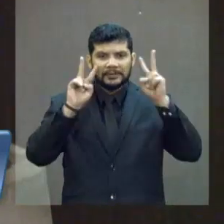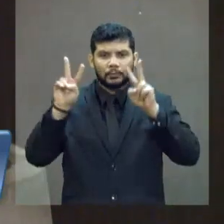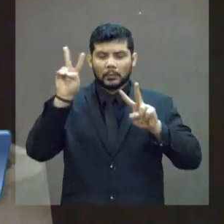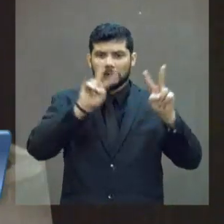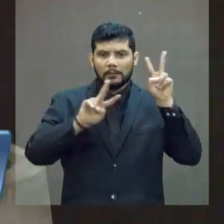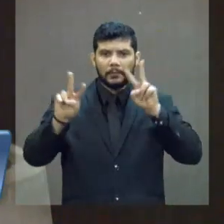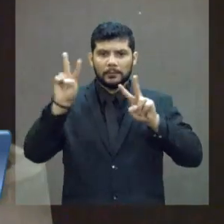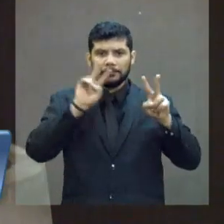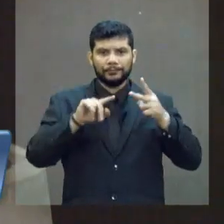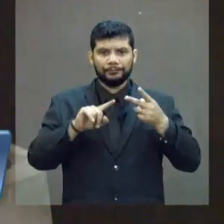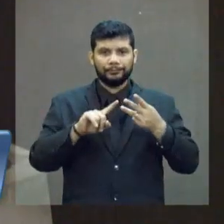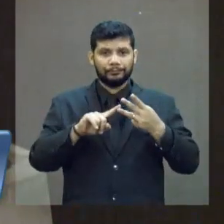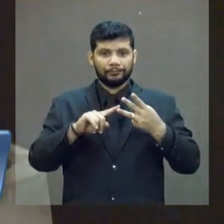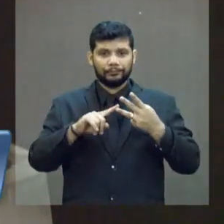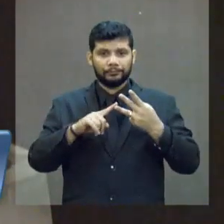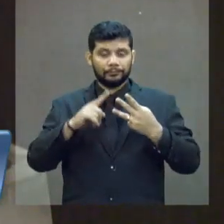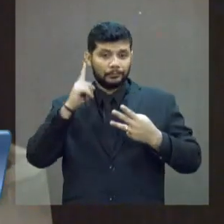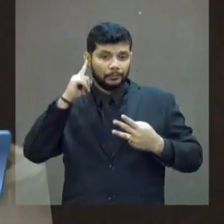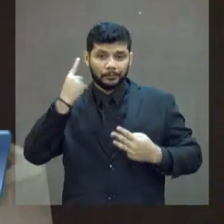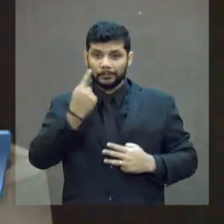visual, surdez,